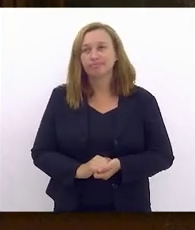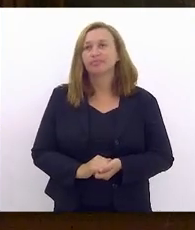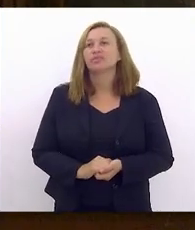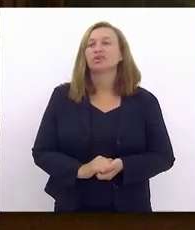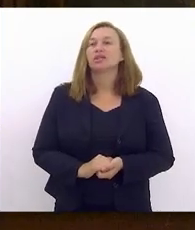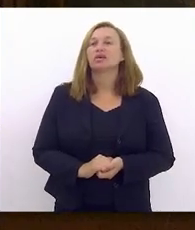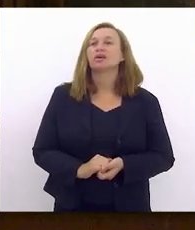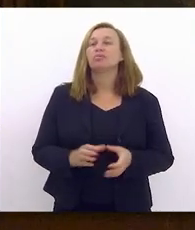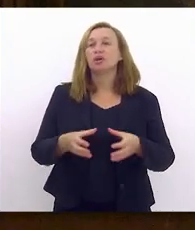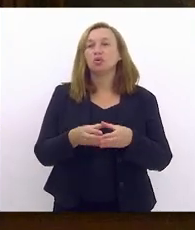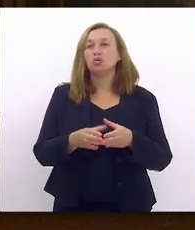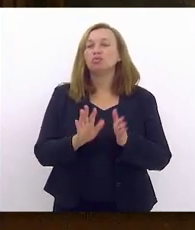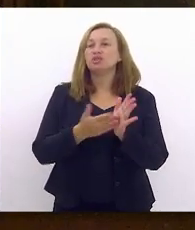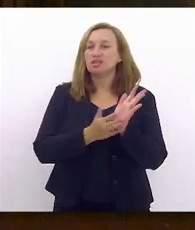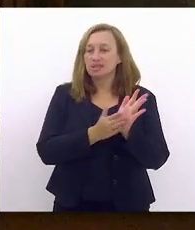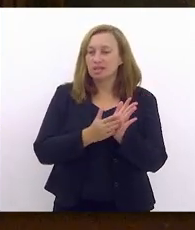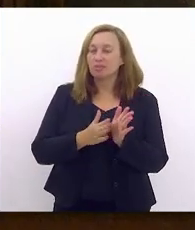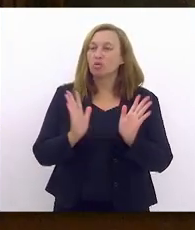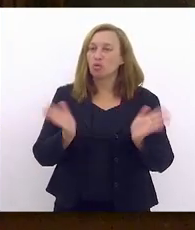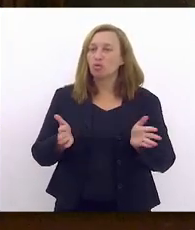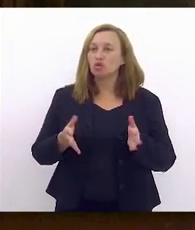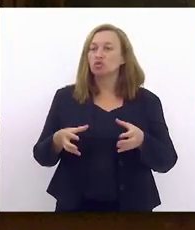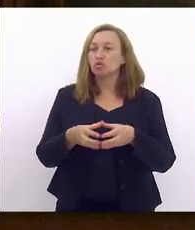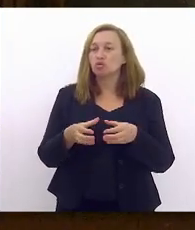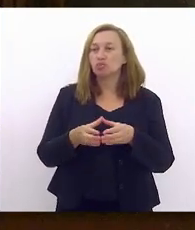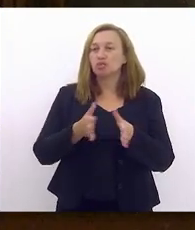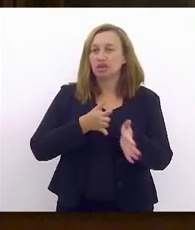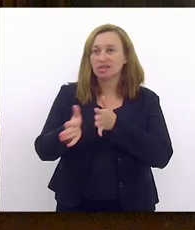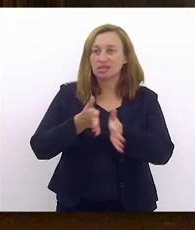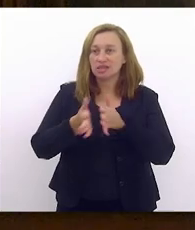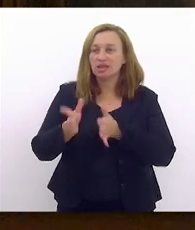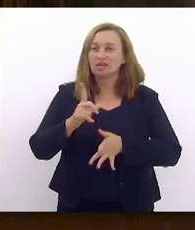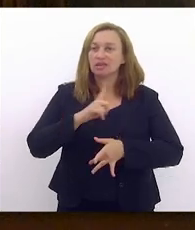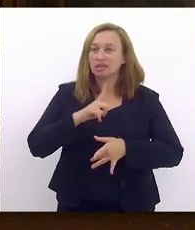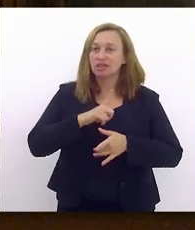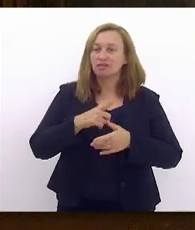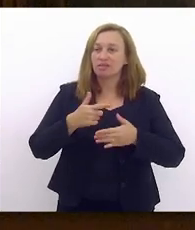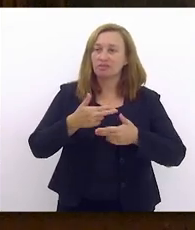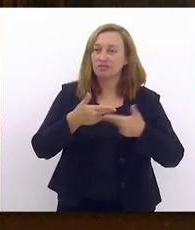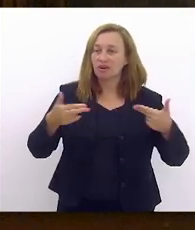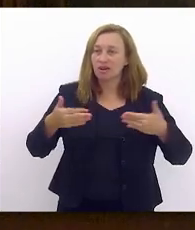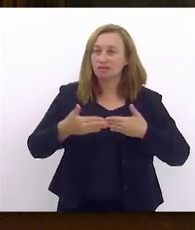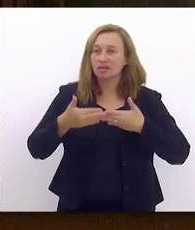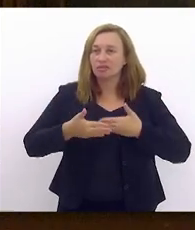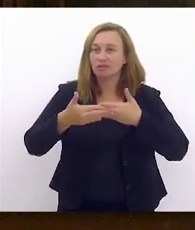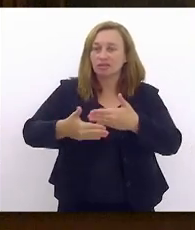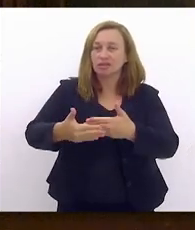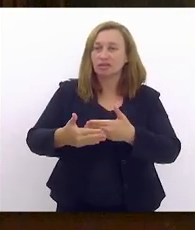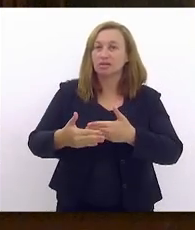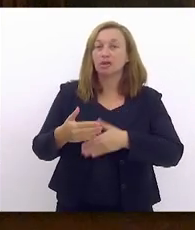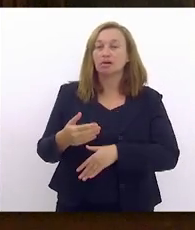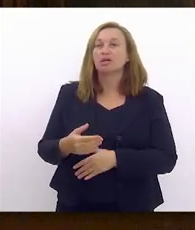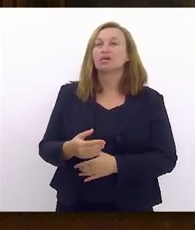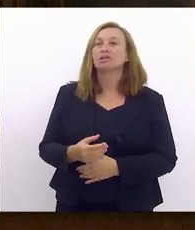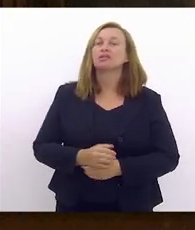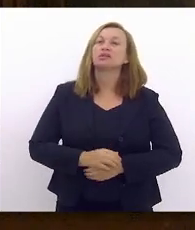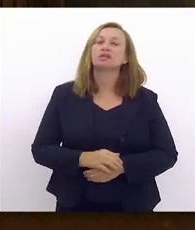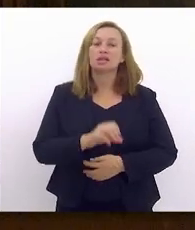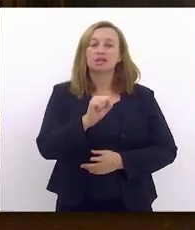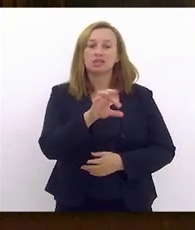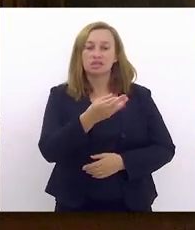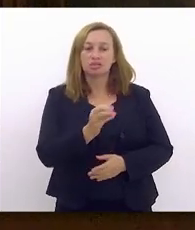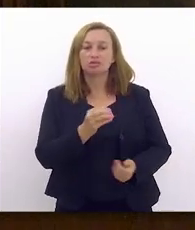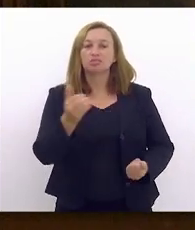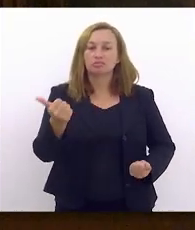samba. Se hoje o grupo de acesso teve diversos avanços, podem colocar na conta do Dr. Sandro Avelar,